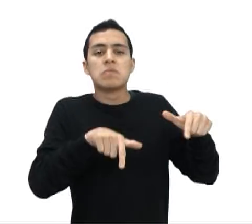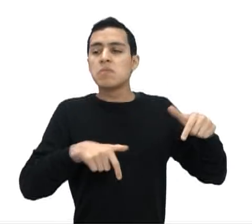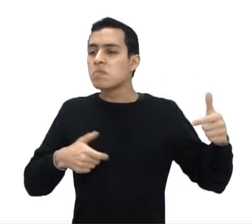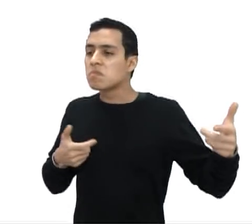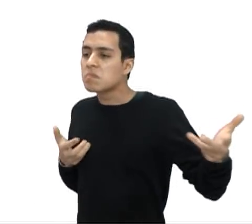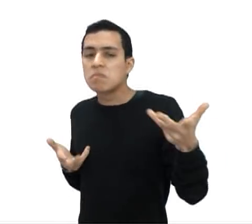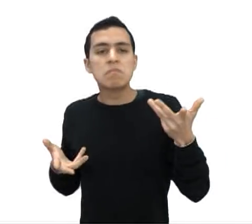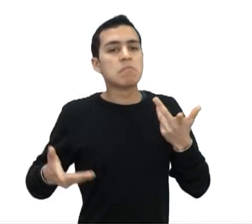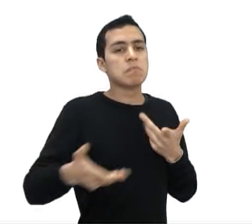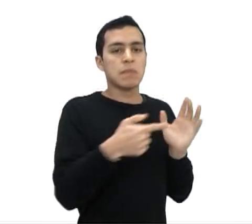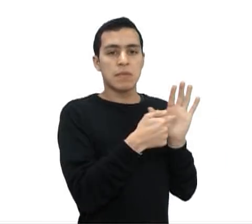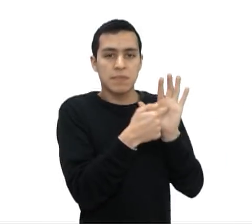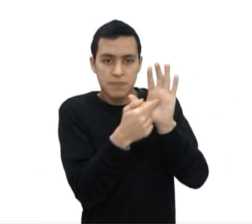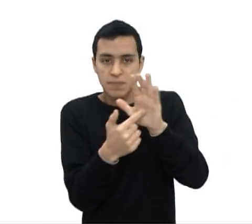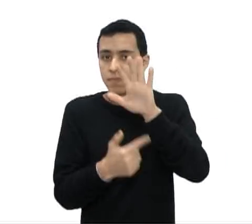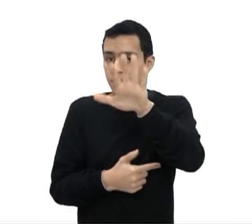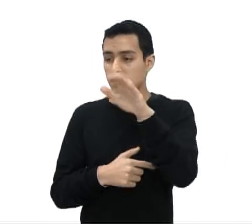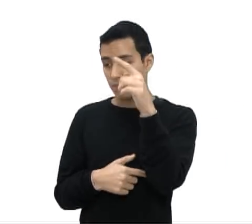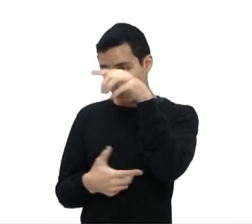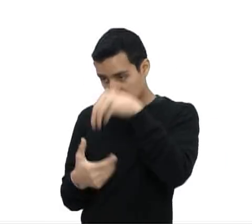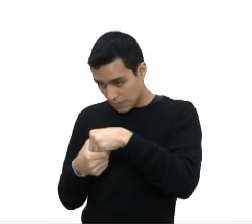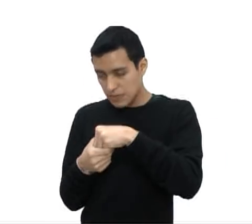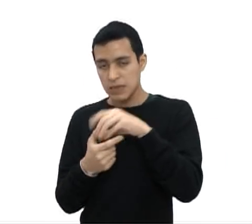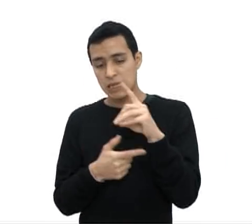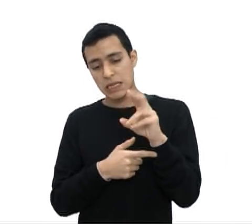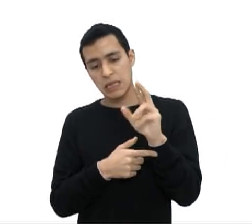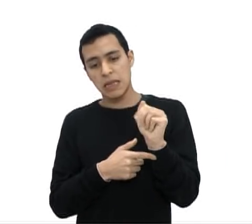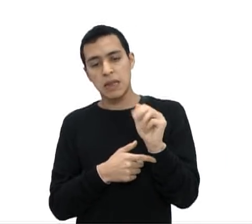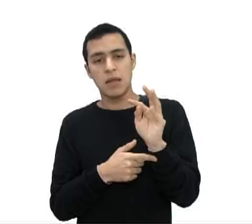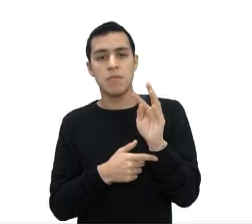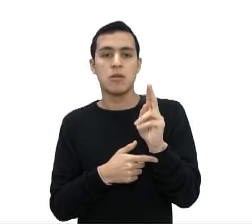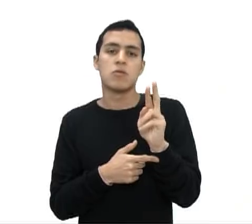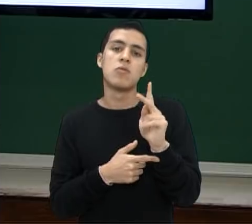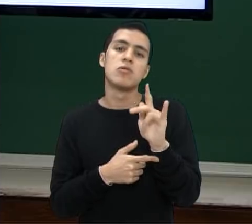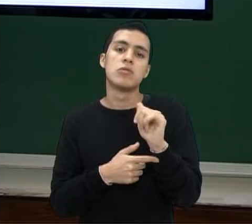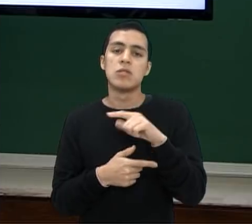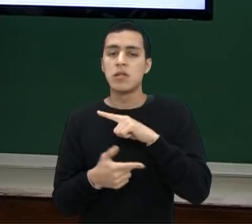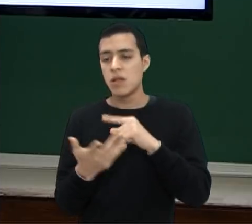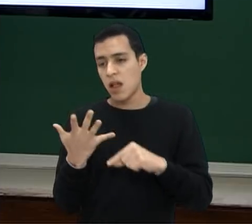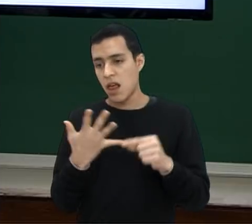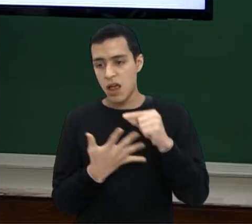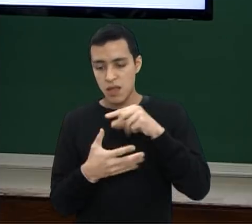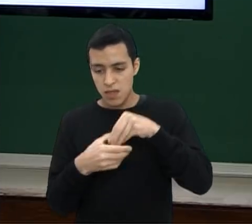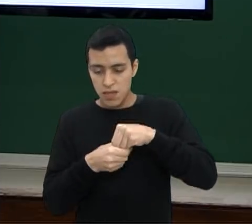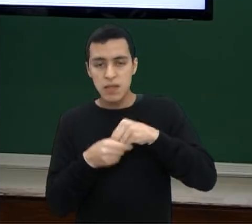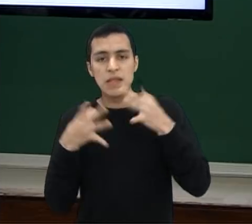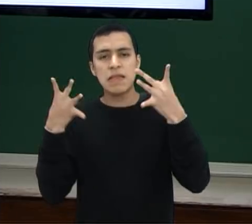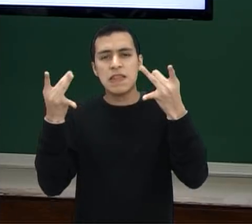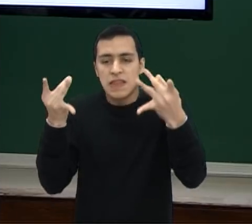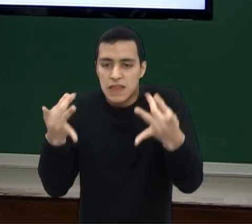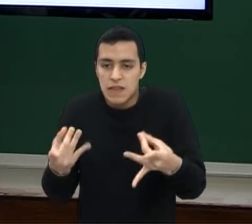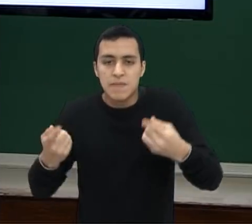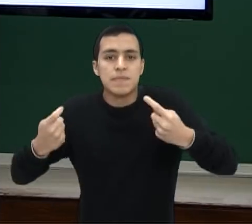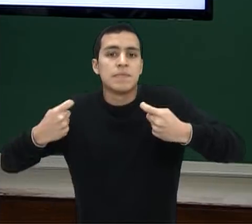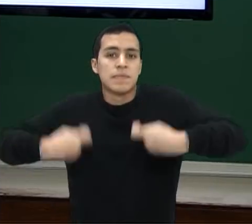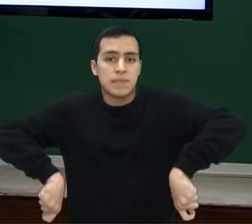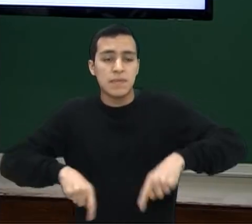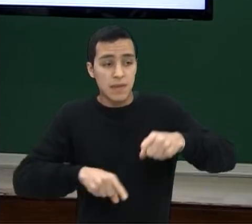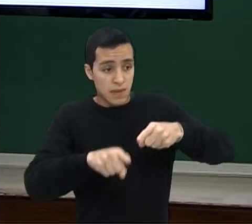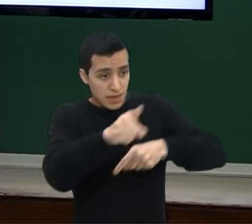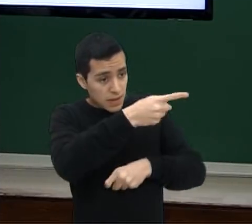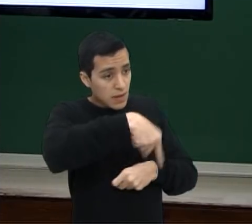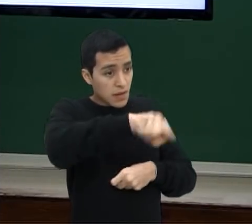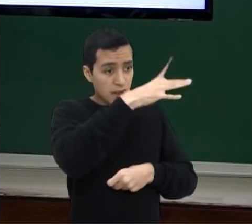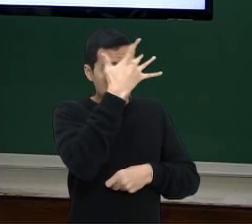encenação, né? Então, na dramaturgia, a gente tem esses elementos aí. Tudo tem que estar detalhadamente descrito para que as pessoas que